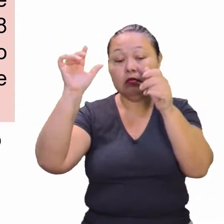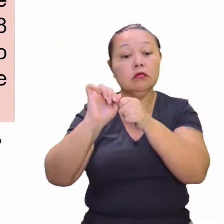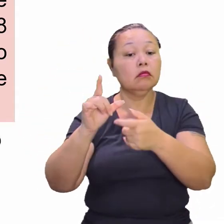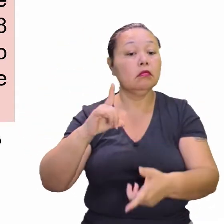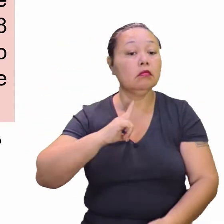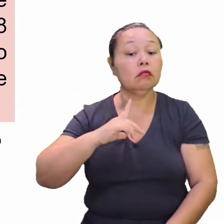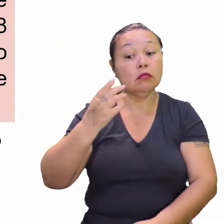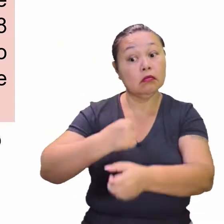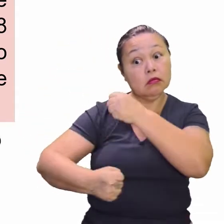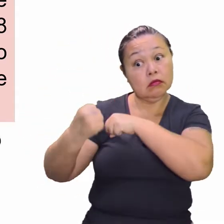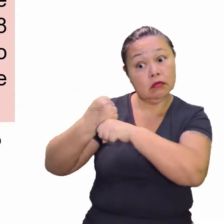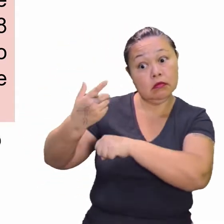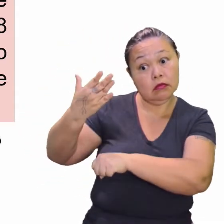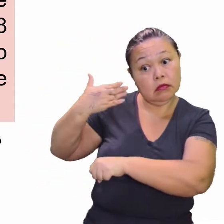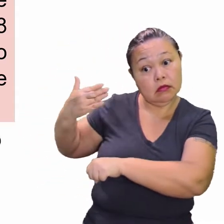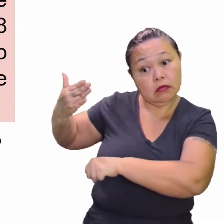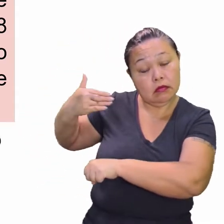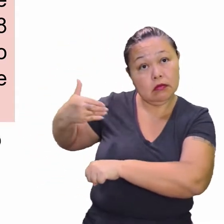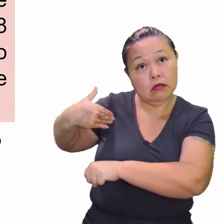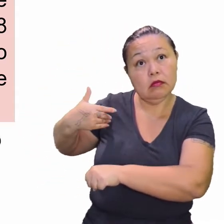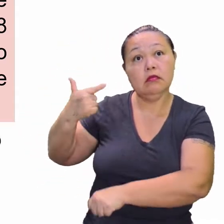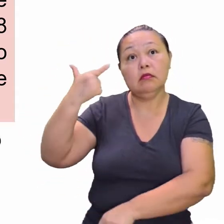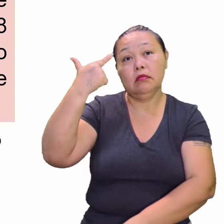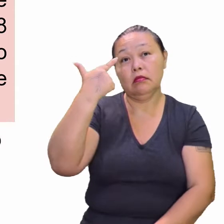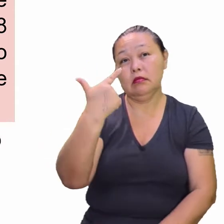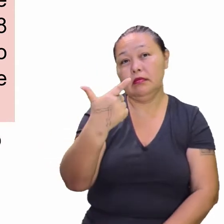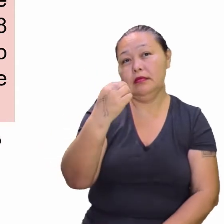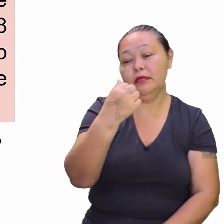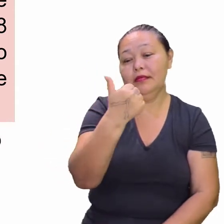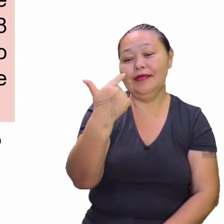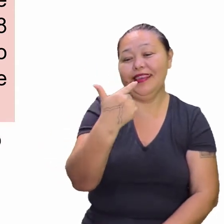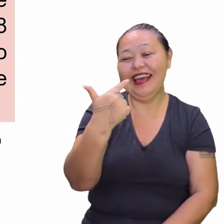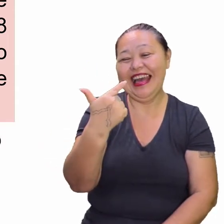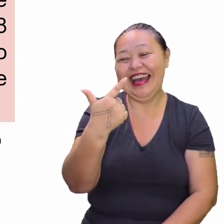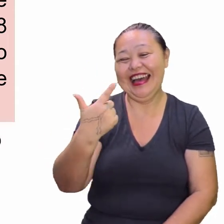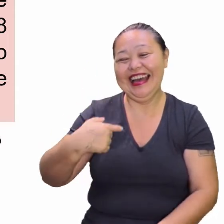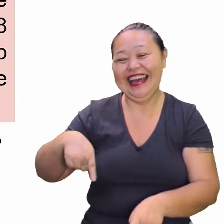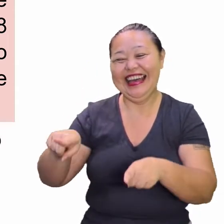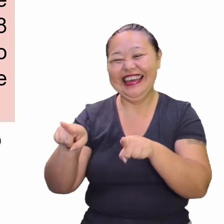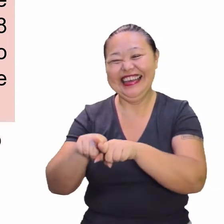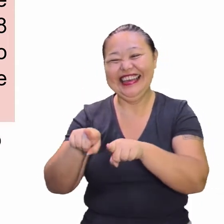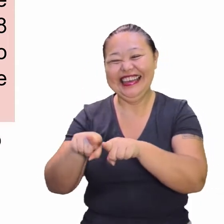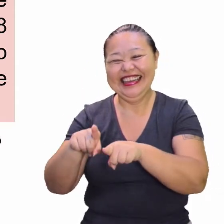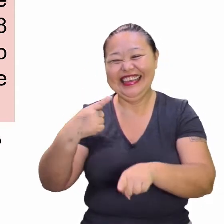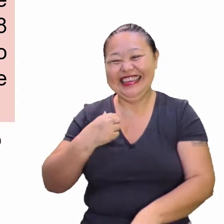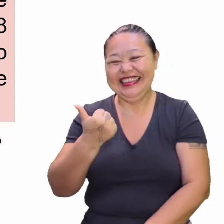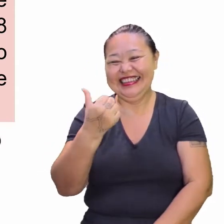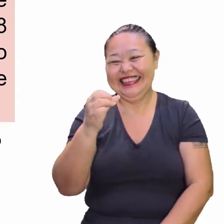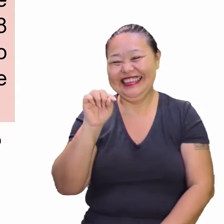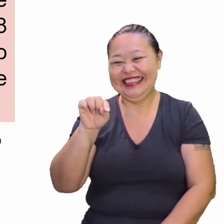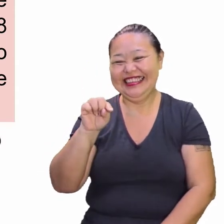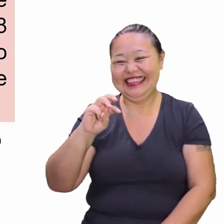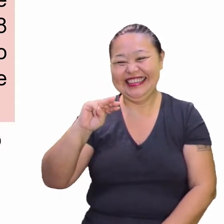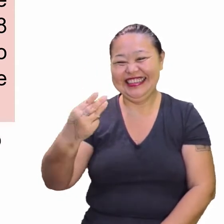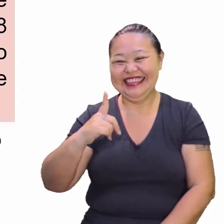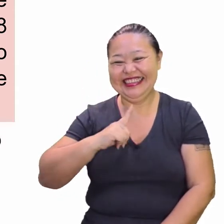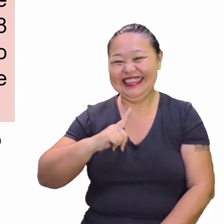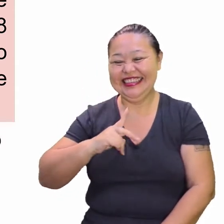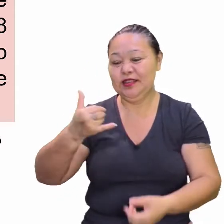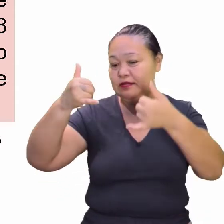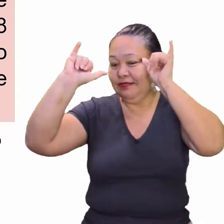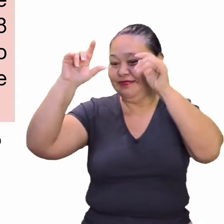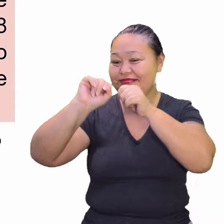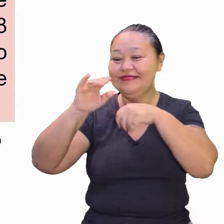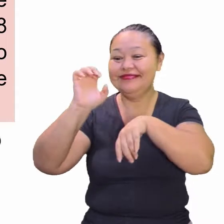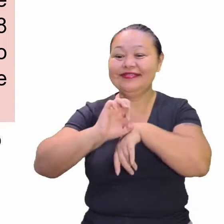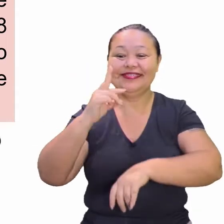de 2 anos atrás. Se a gente for analisar 2022, já chega aí a 16 milhões de cabeças